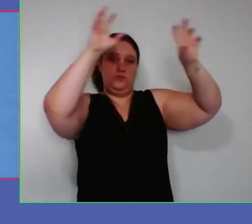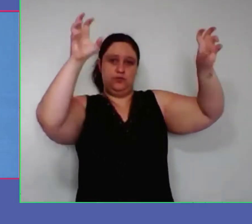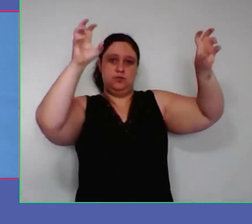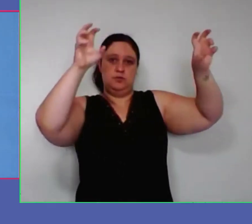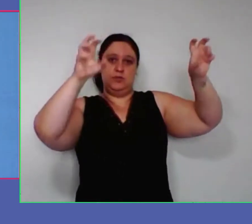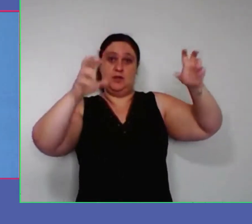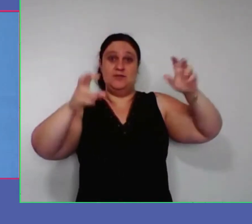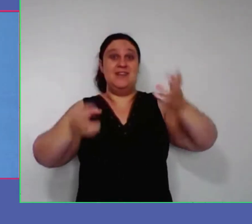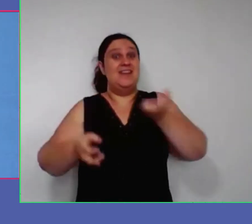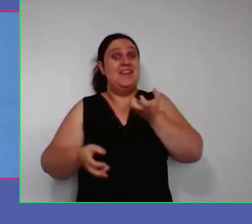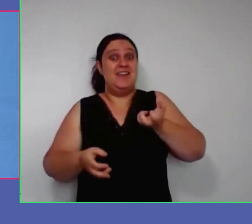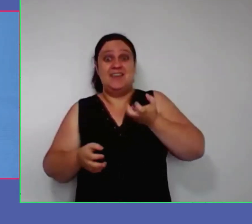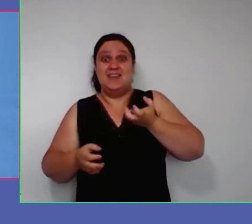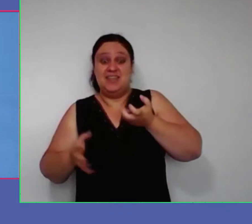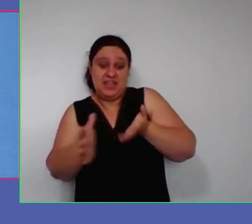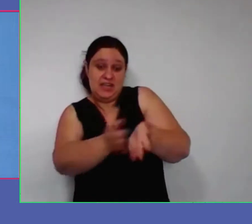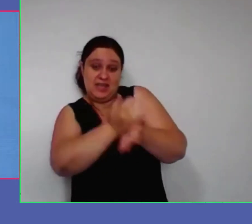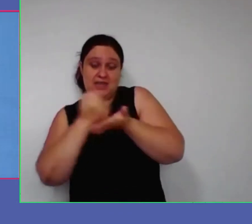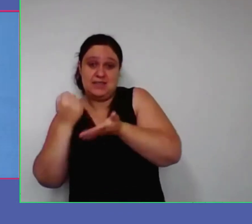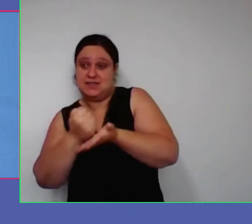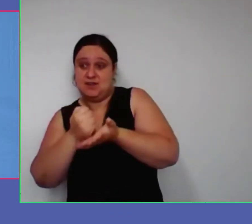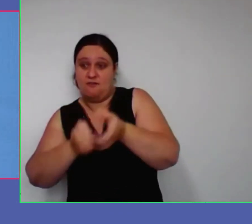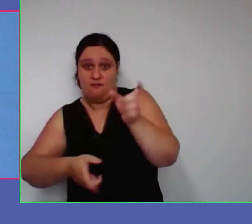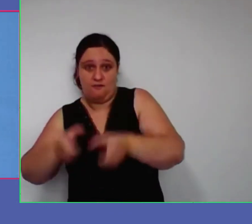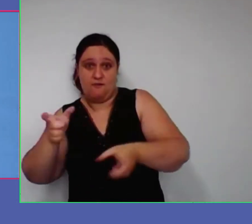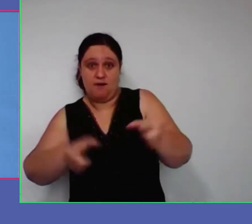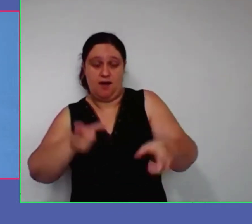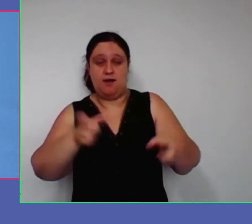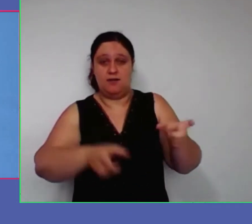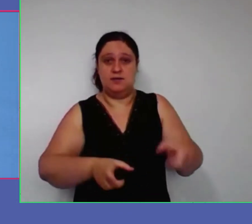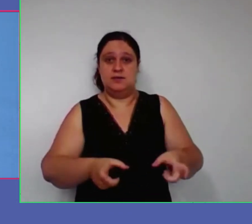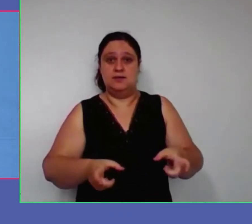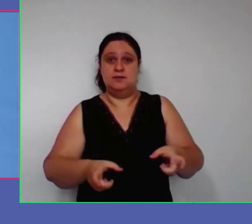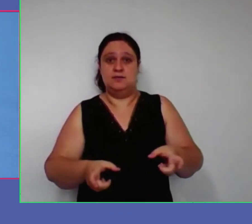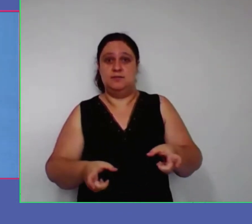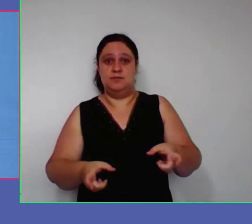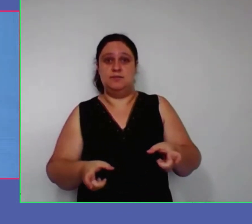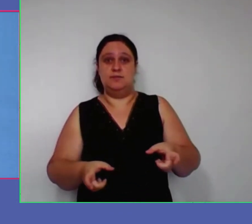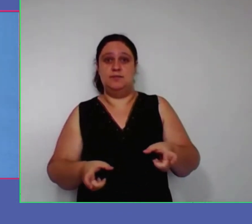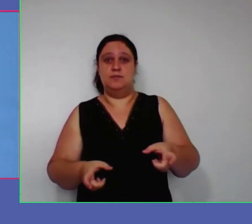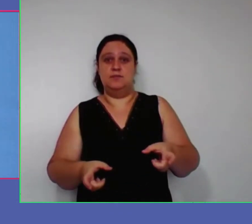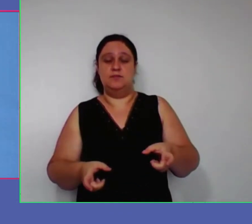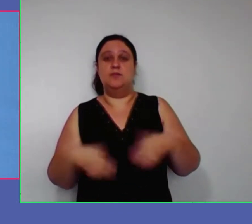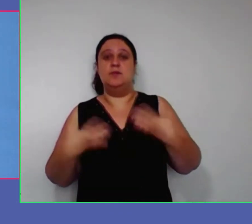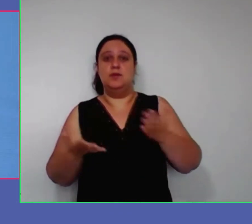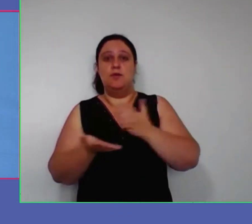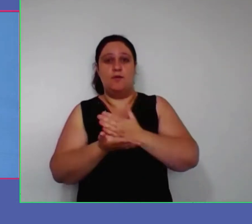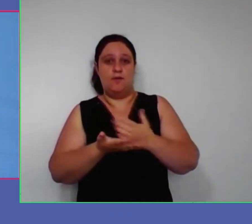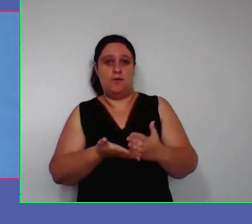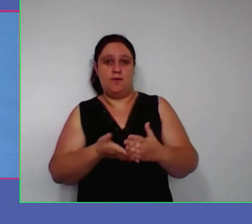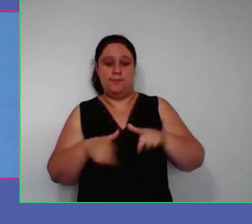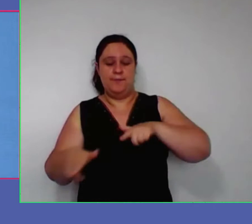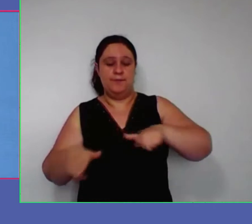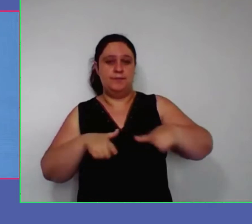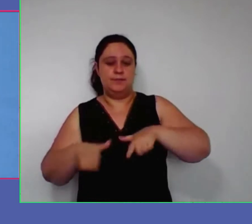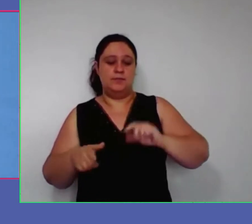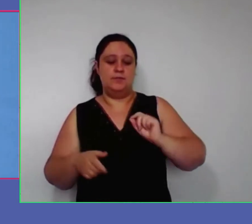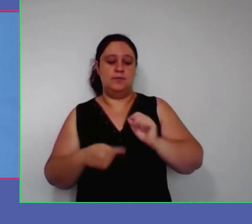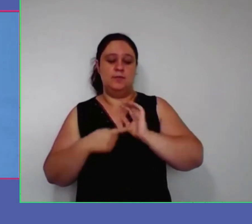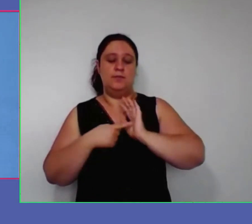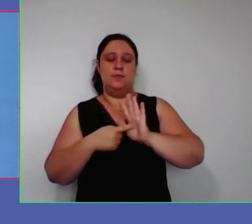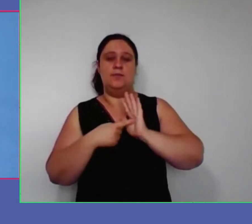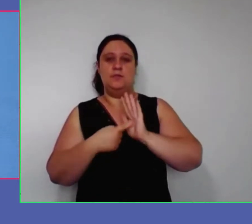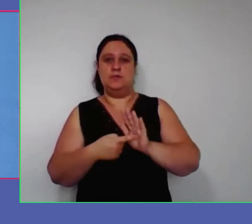debaixo do jugo de Satanás, e ele já começa o seu trabalho mostrando, irmãos, a sua